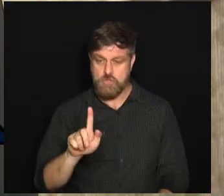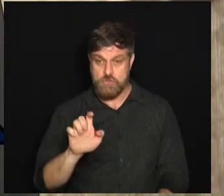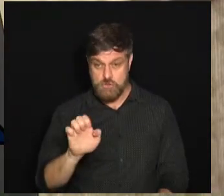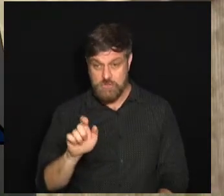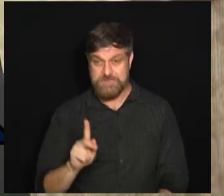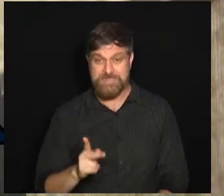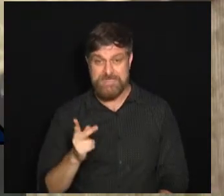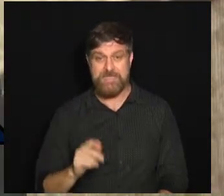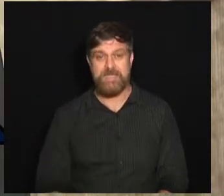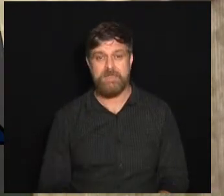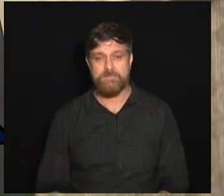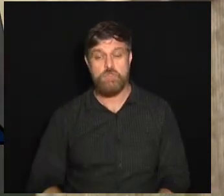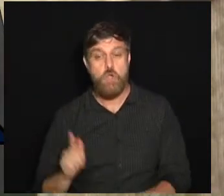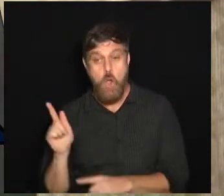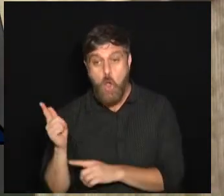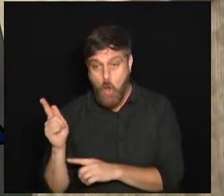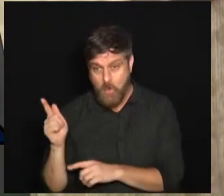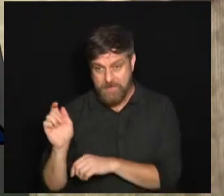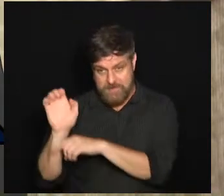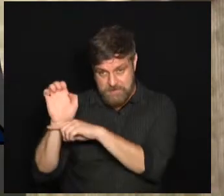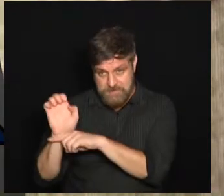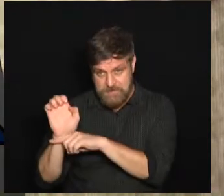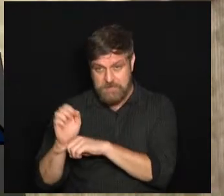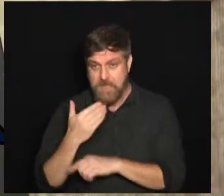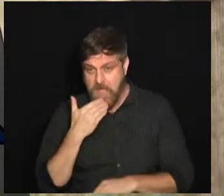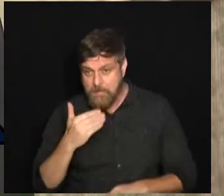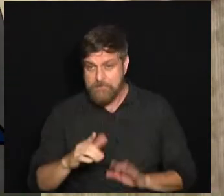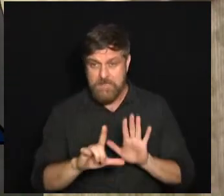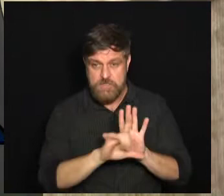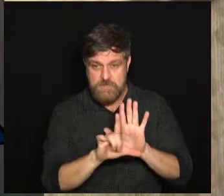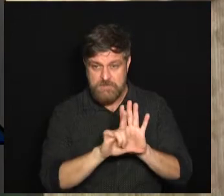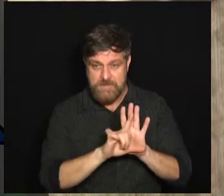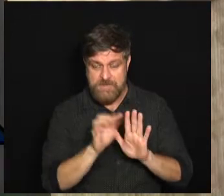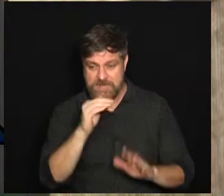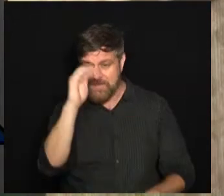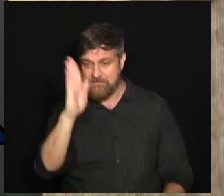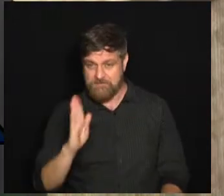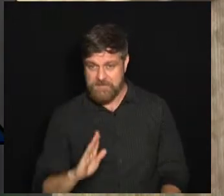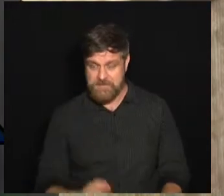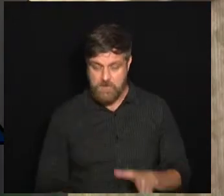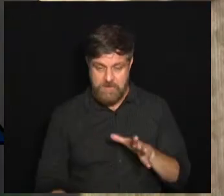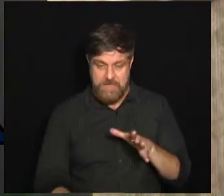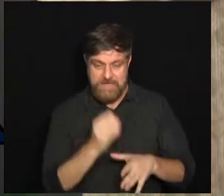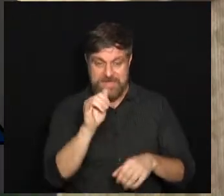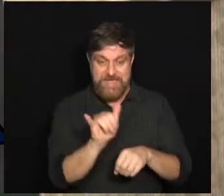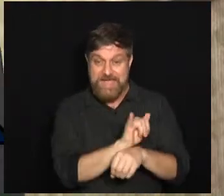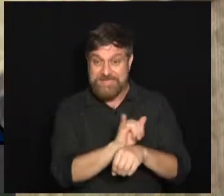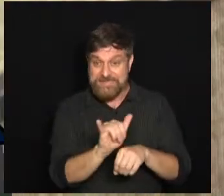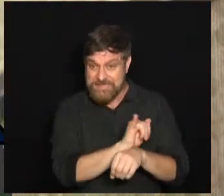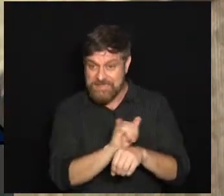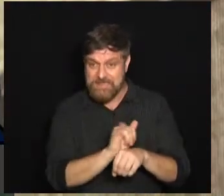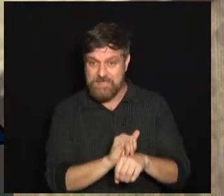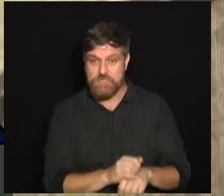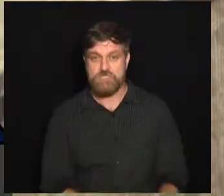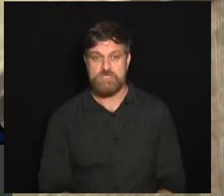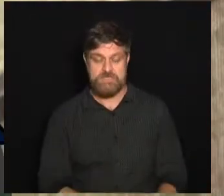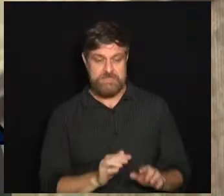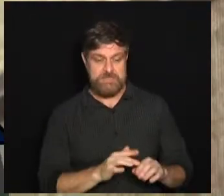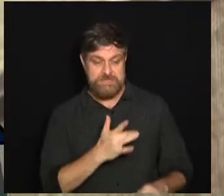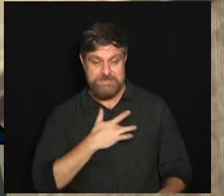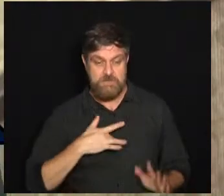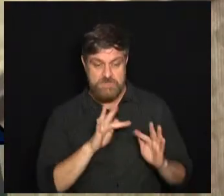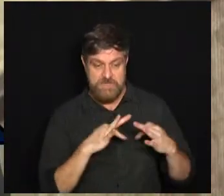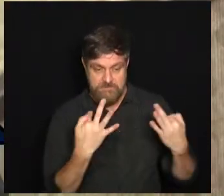Goiás, que propõe uma alteração na lei federal que cria o programa de Estratégia de Saúde da Família, propondo a